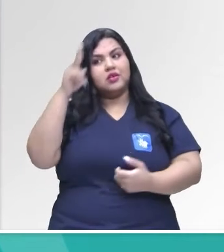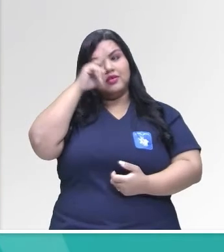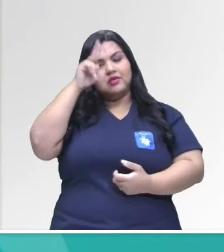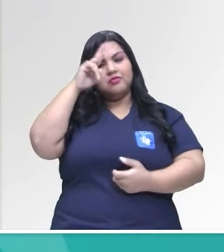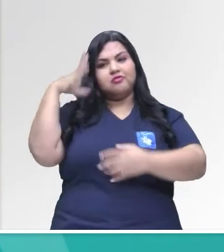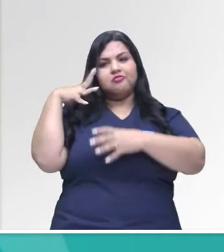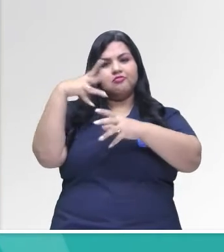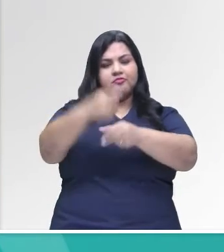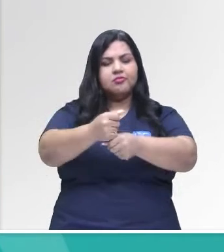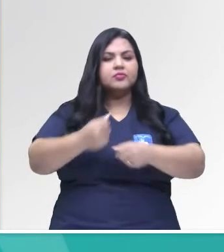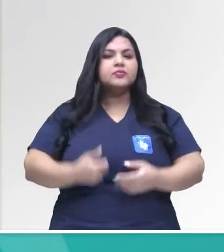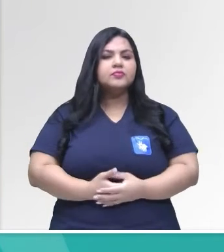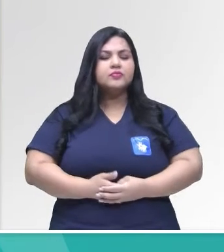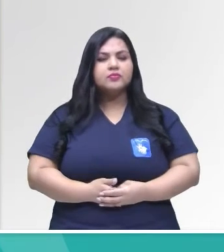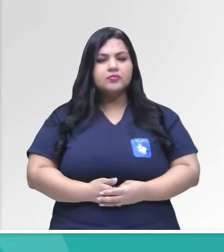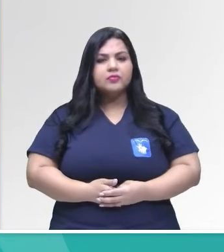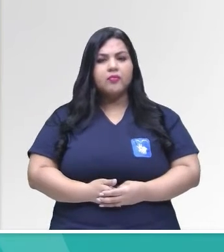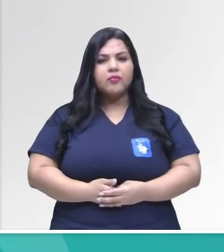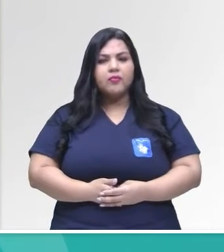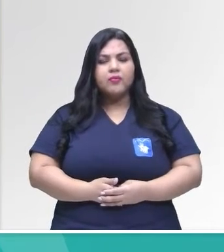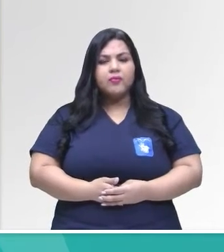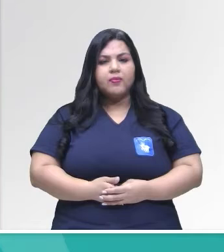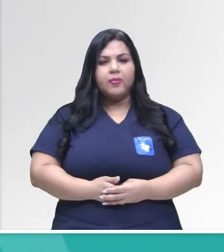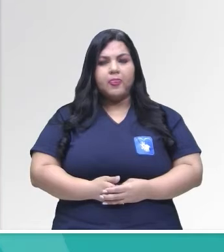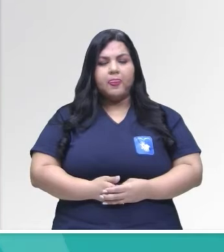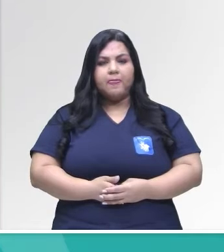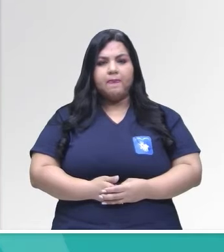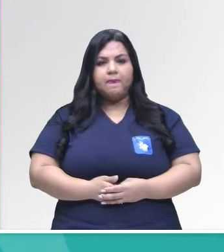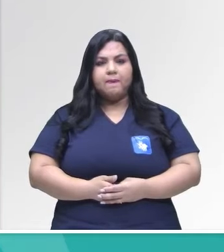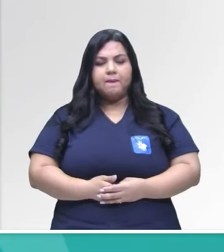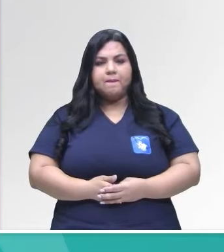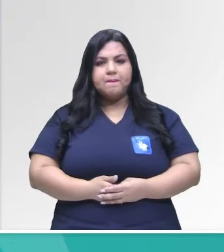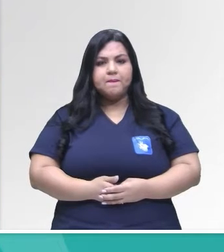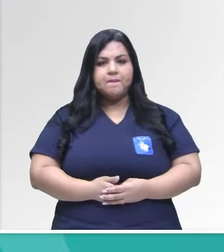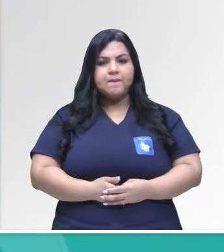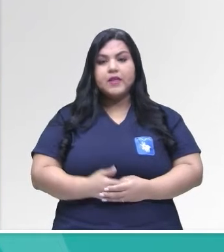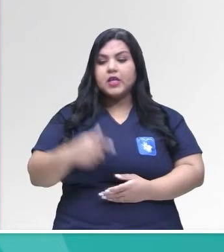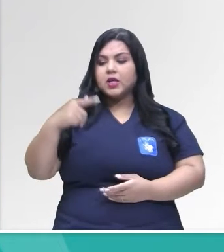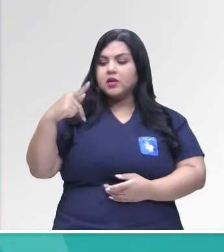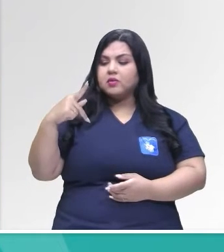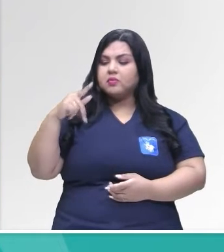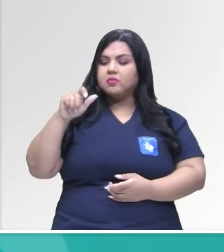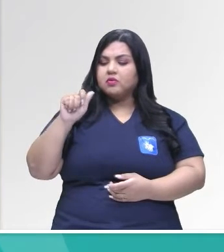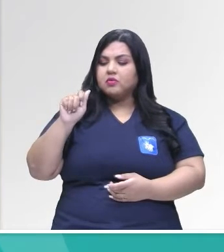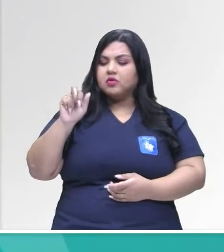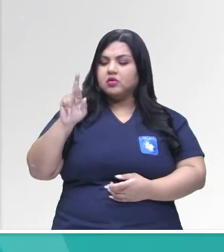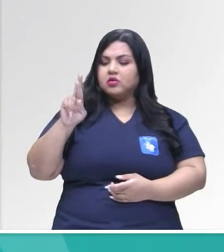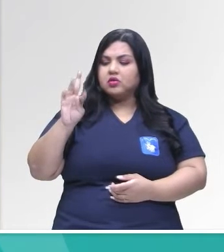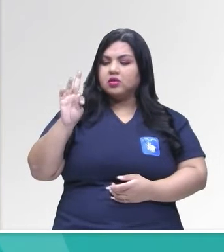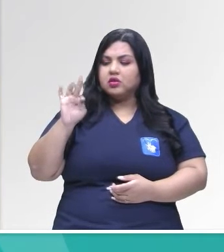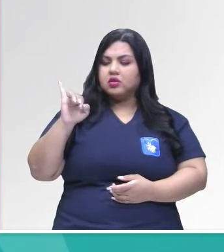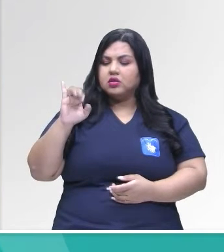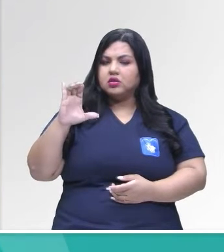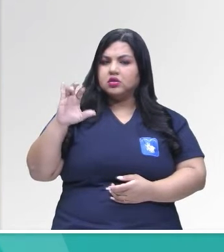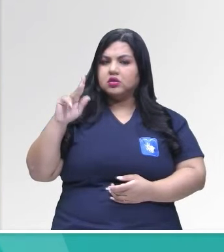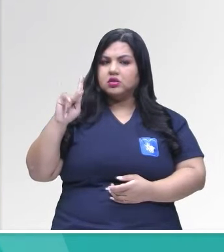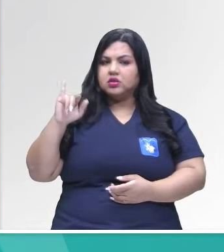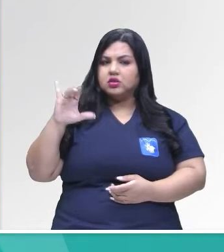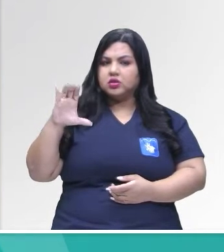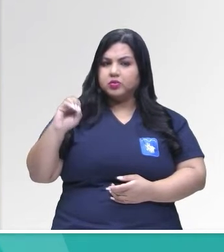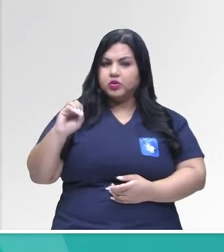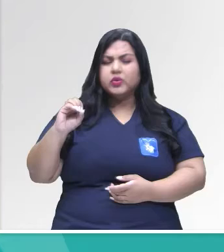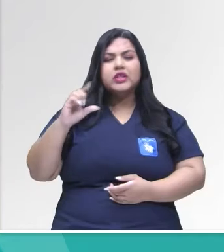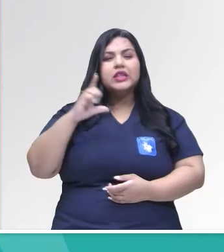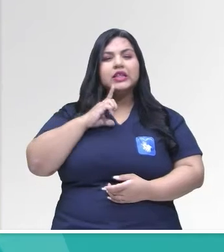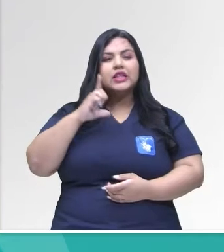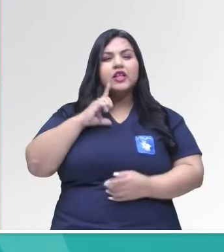aqui. Os participles na língua inglesa, pessoal, são verbos que têm aquela